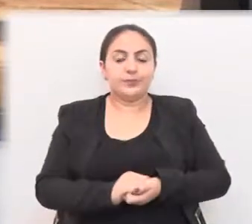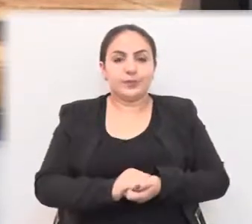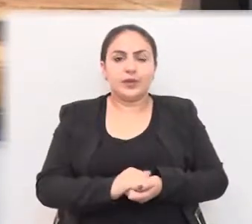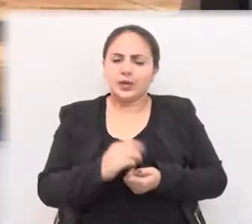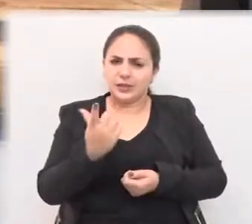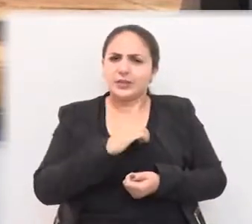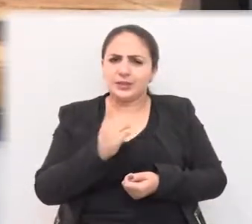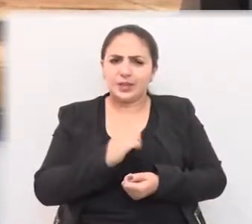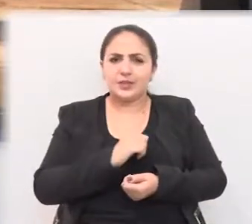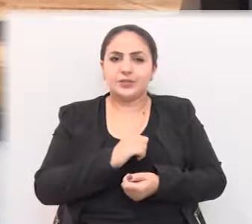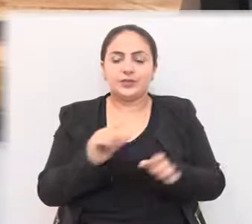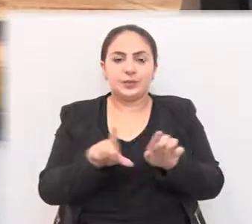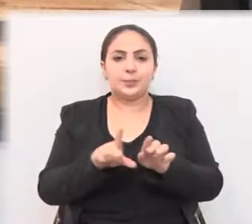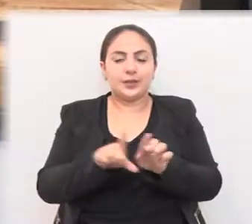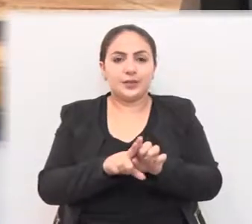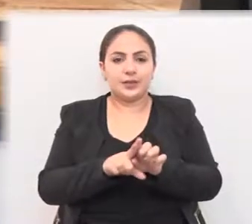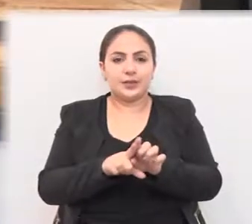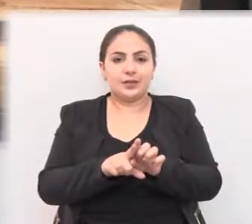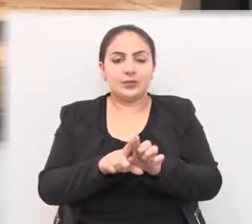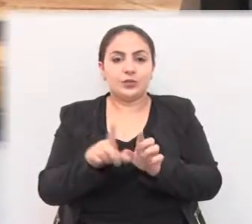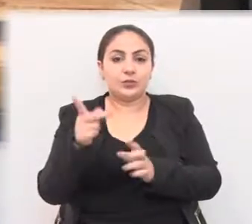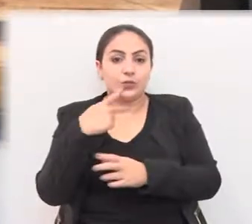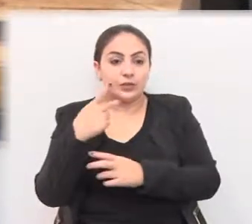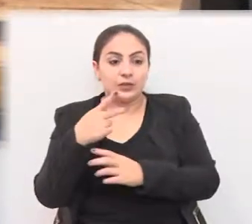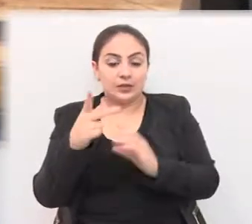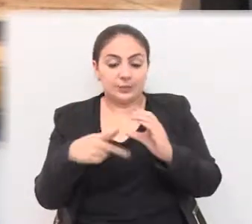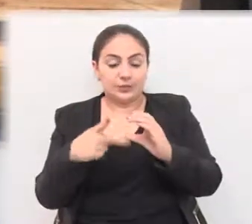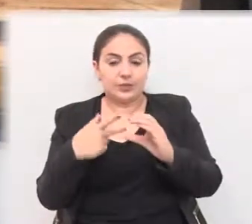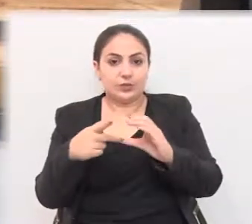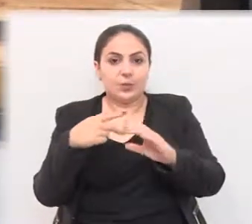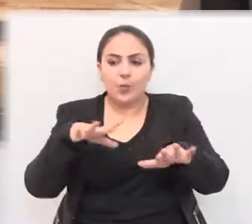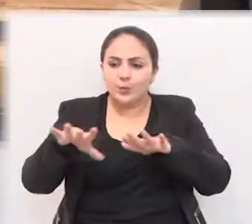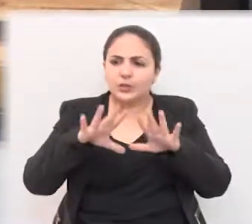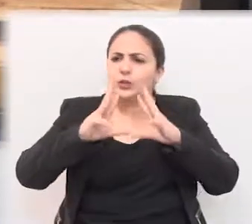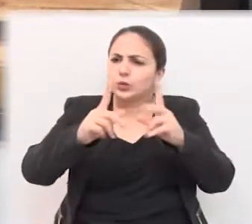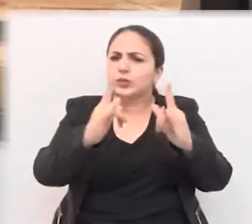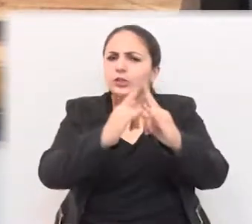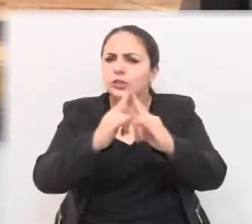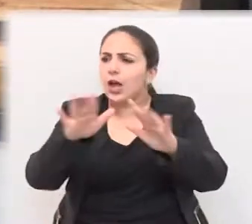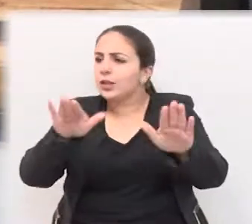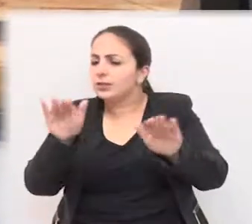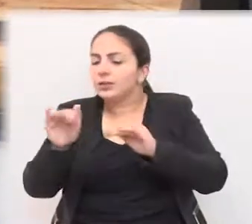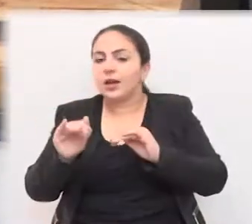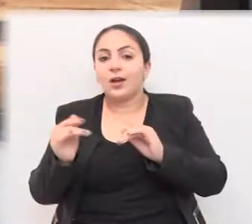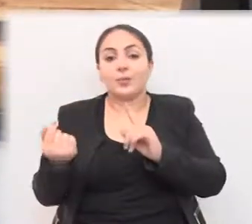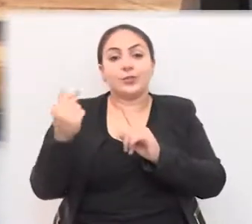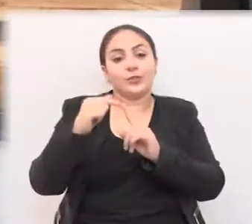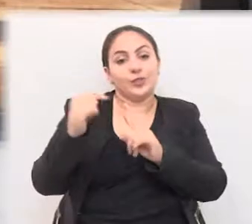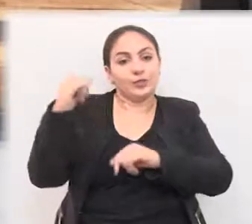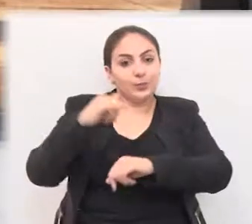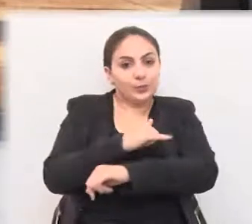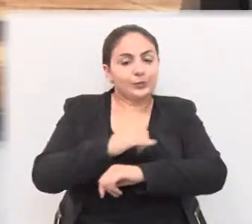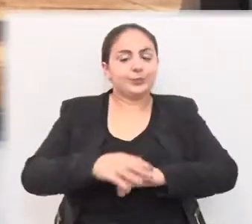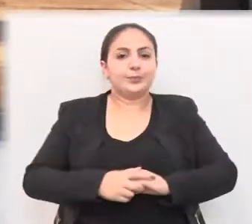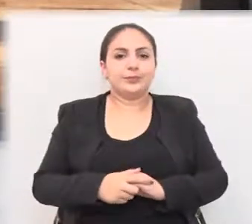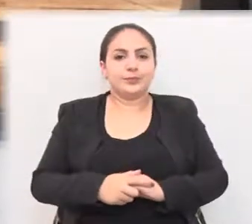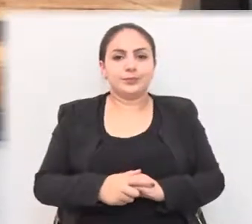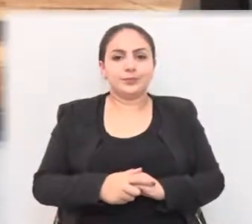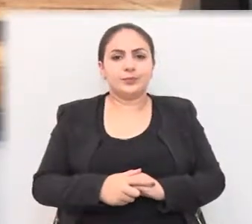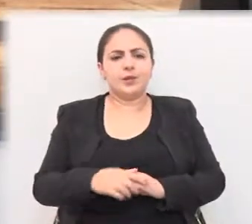Vereadores. E coube justamente ao Legislativo o papel de mobilizar todas as entidades em prol do